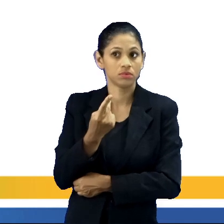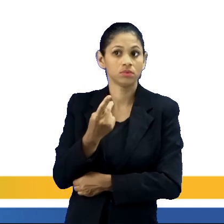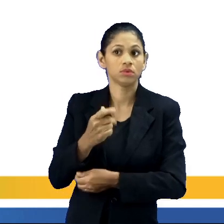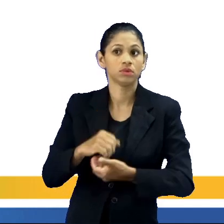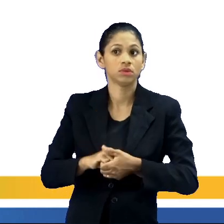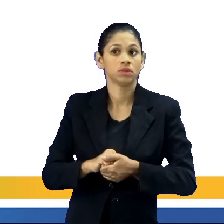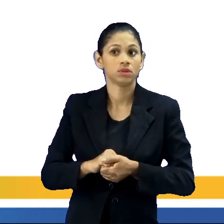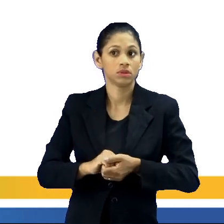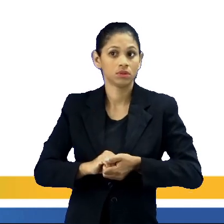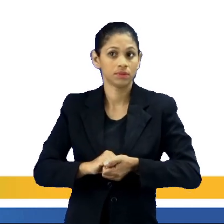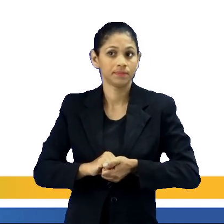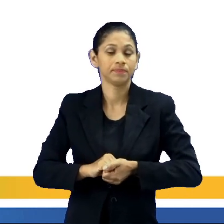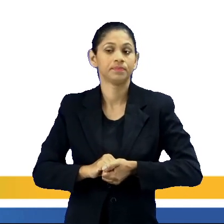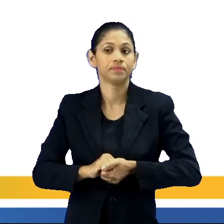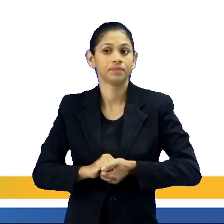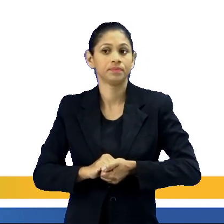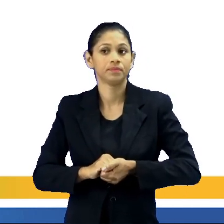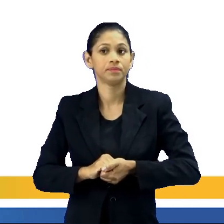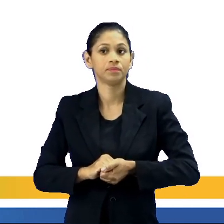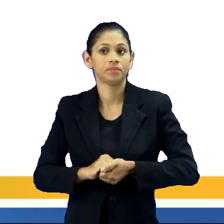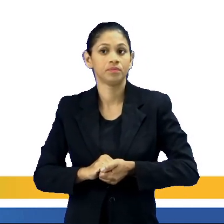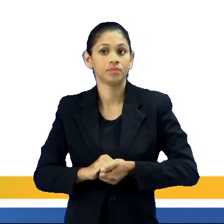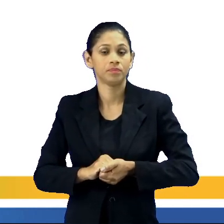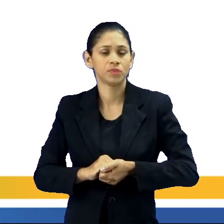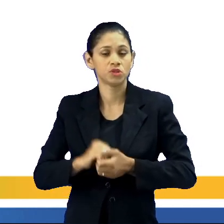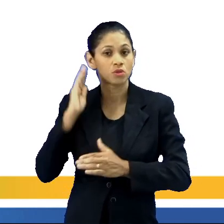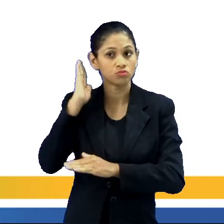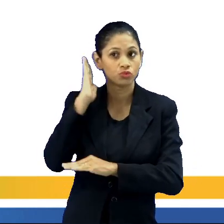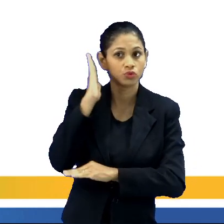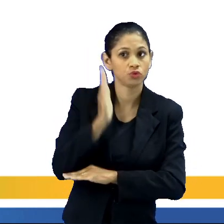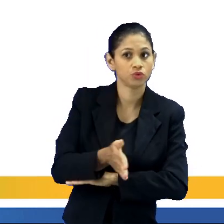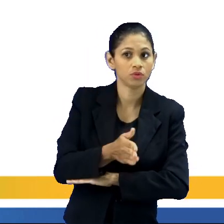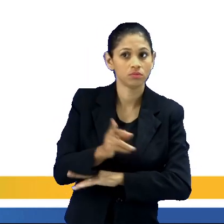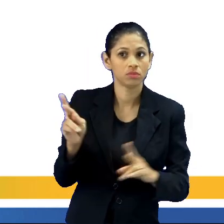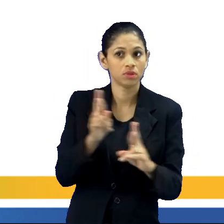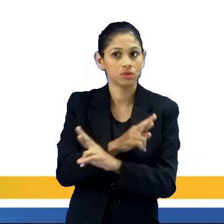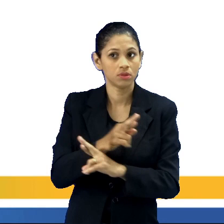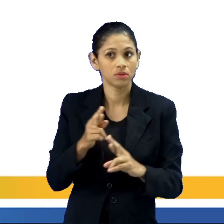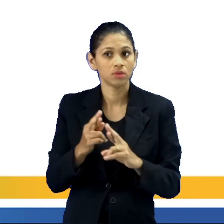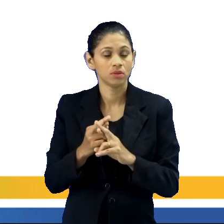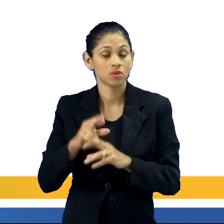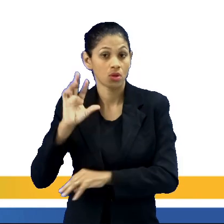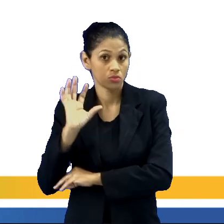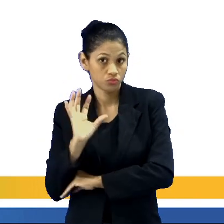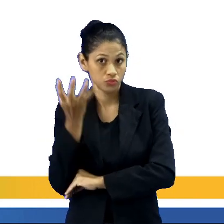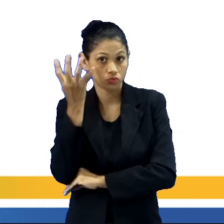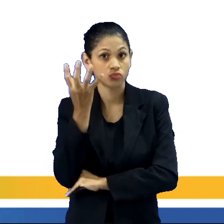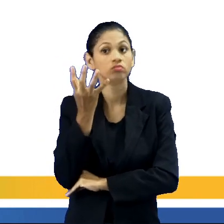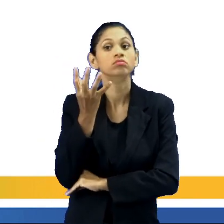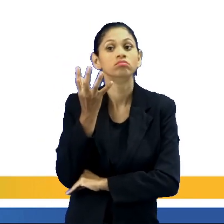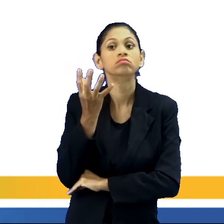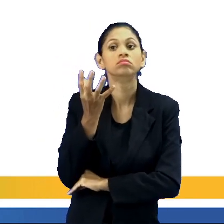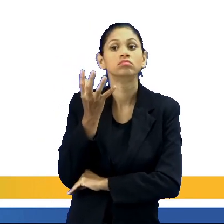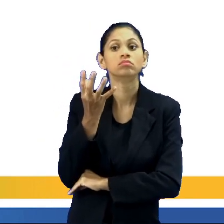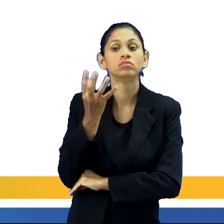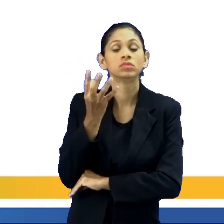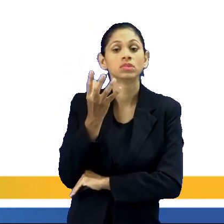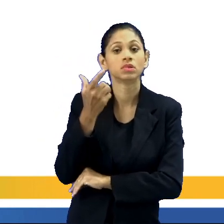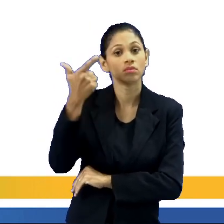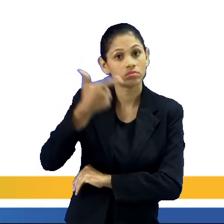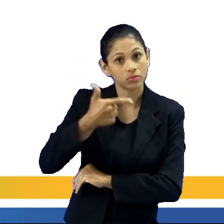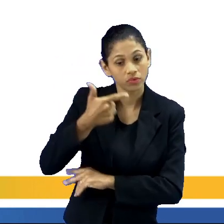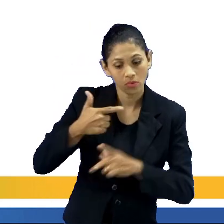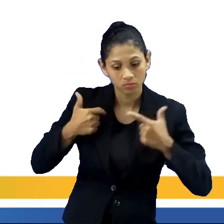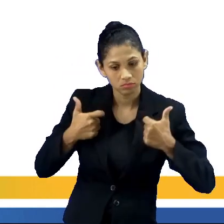sigla DUDH, está diretamente relacionado com os acontecimentos da Segunda